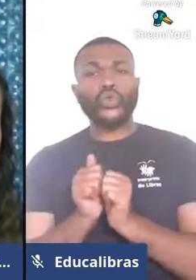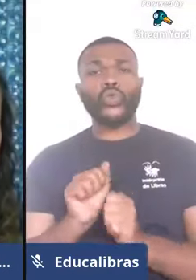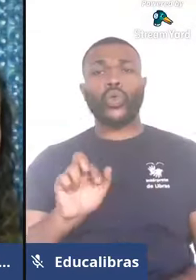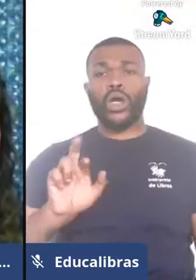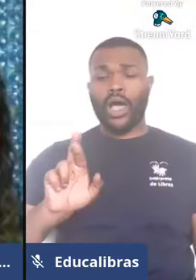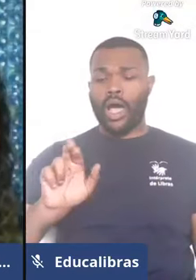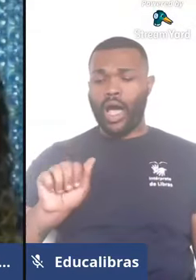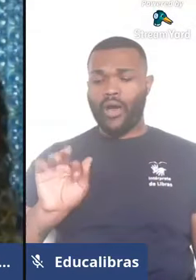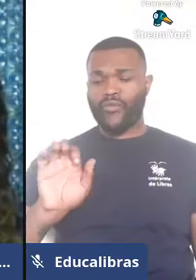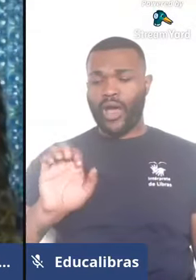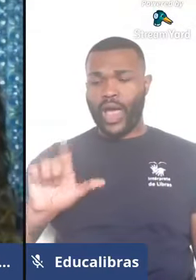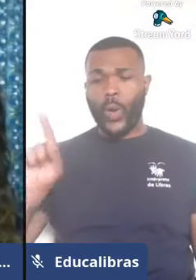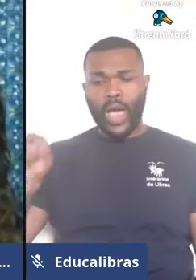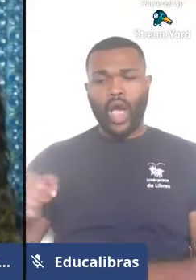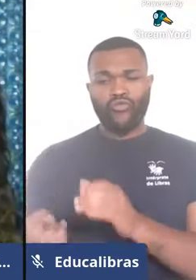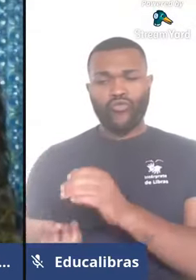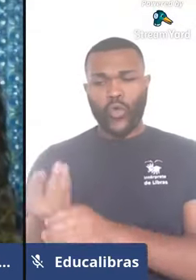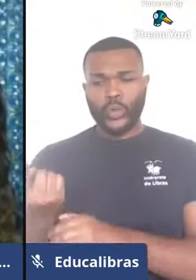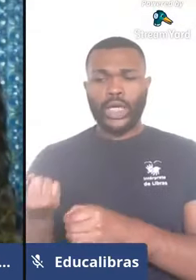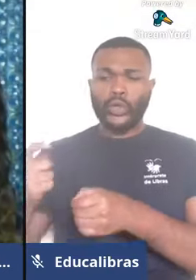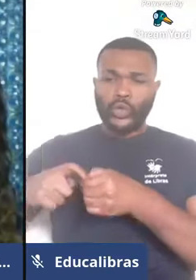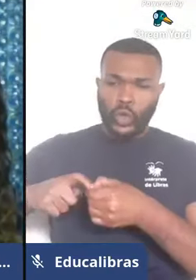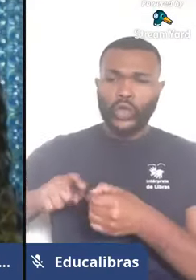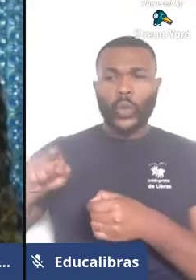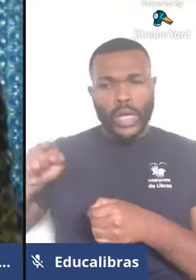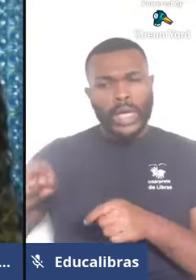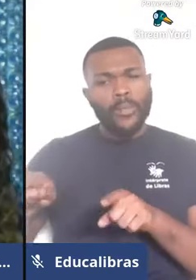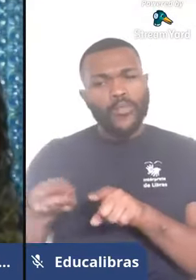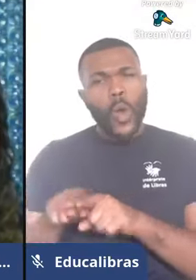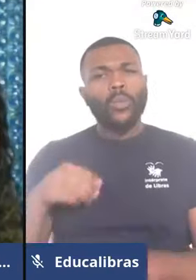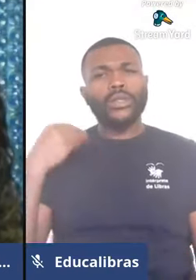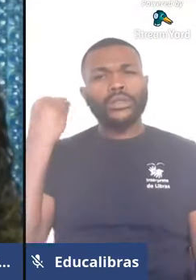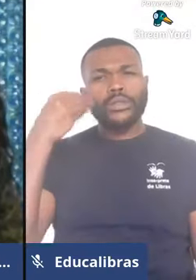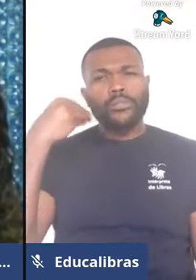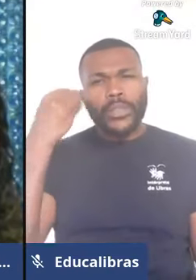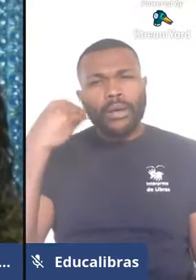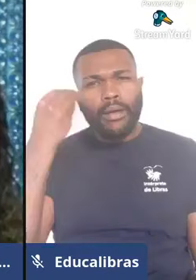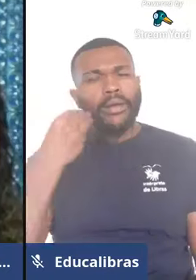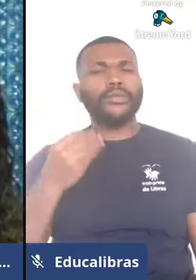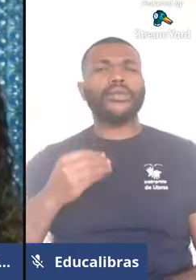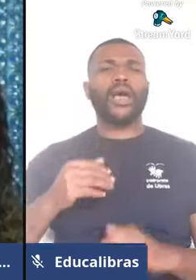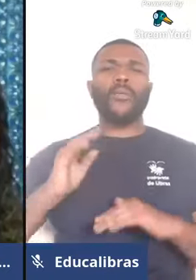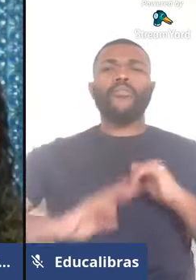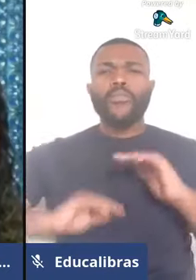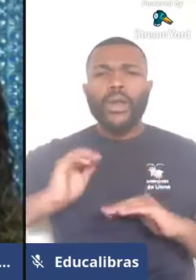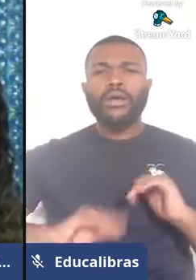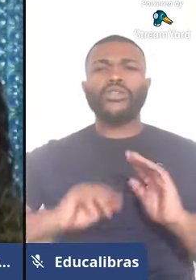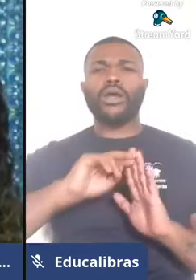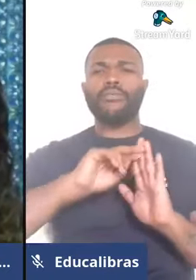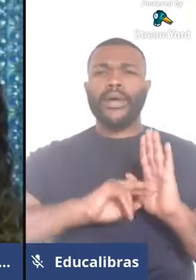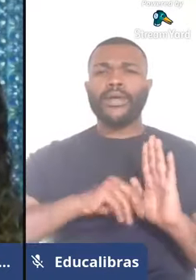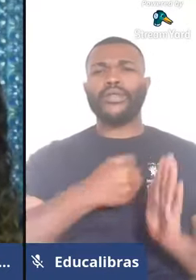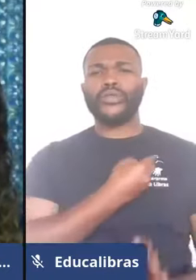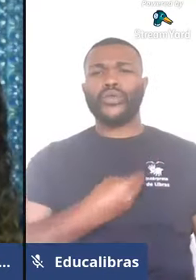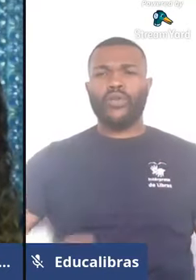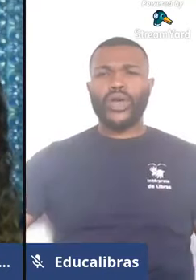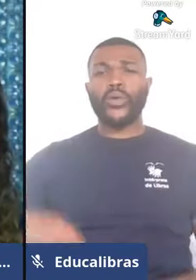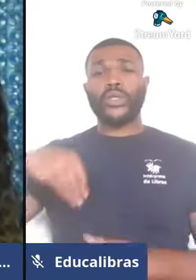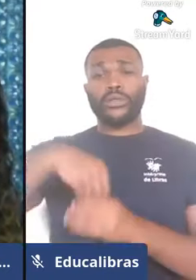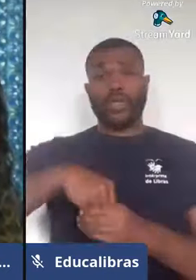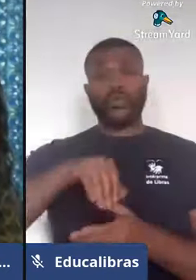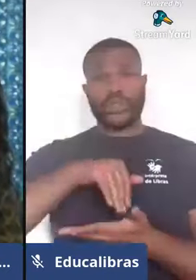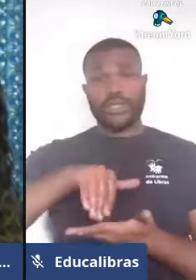Rafael também vem da secretaria, também vem dessa experiência de política pública na SMPED. E